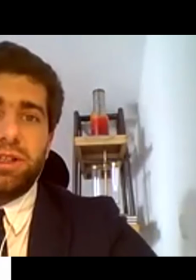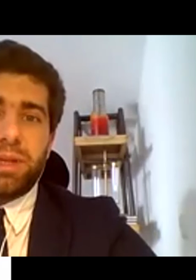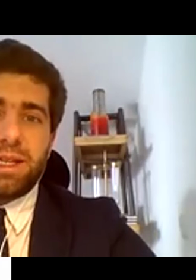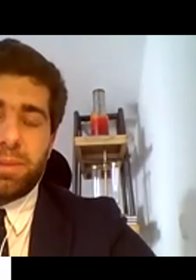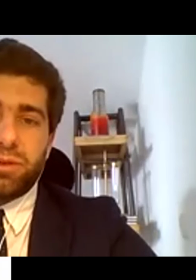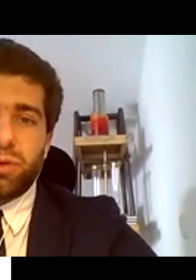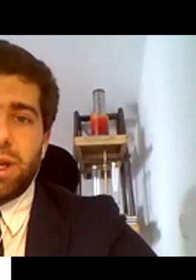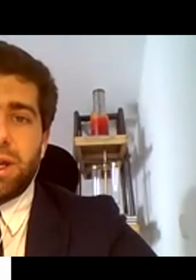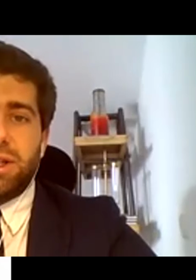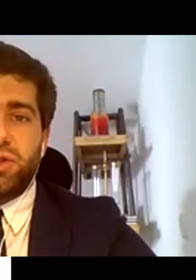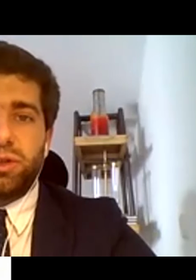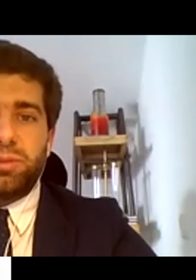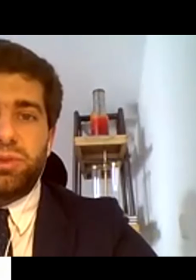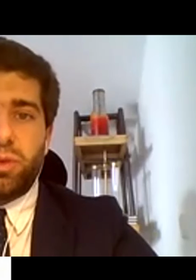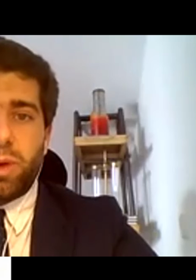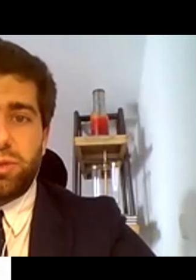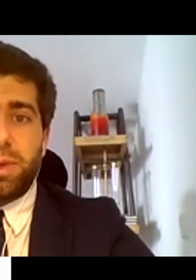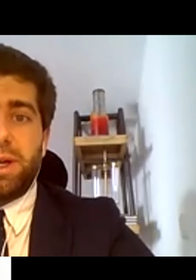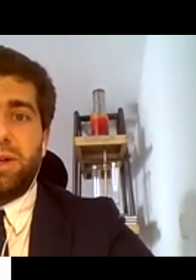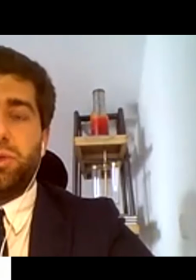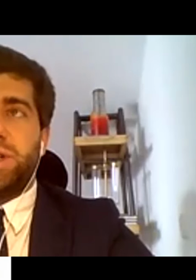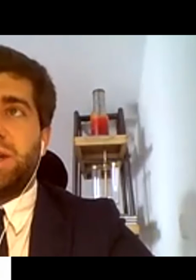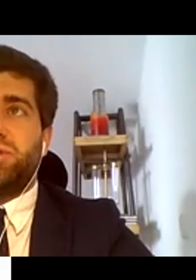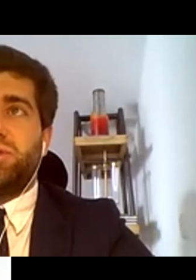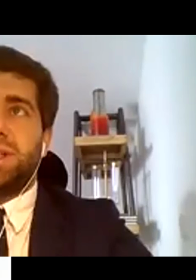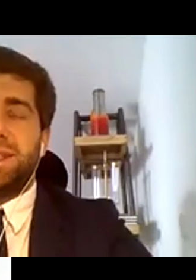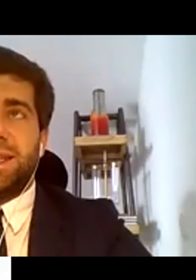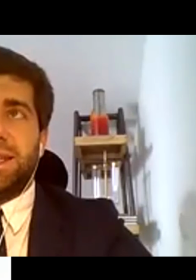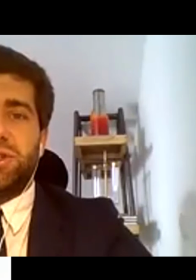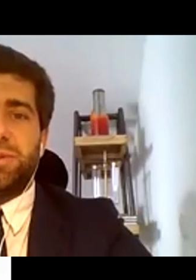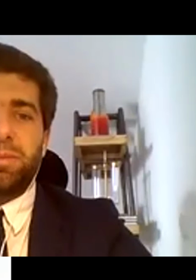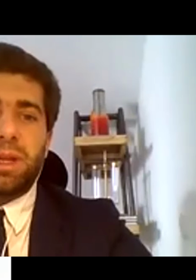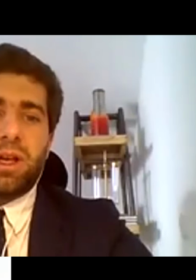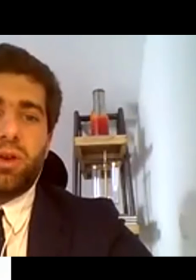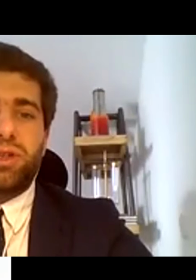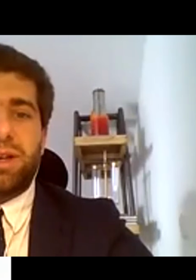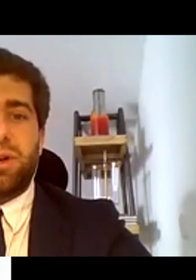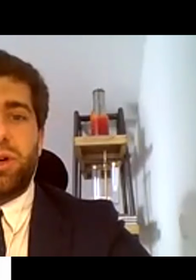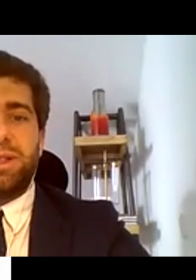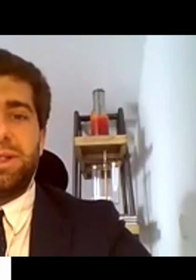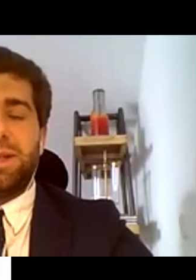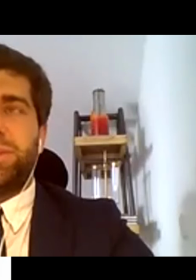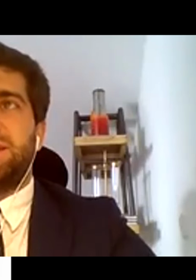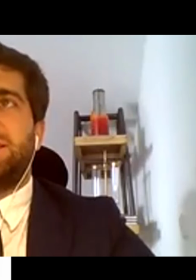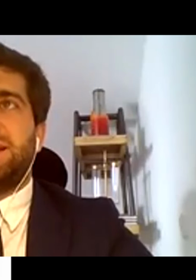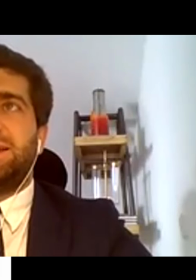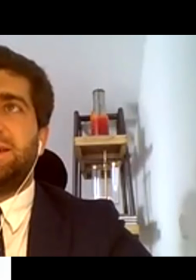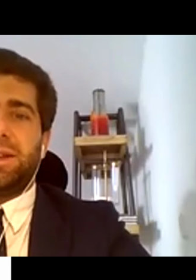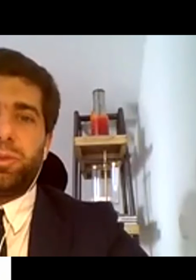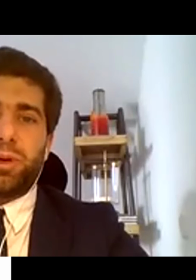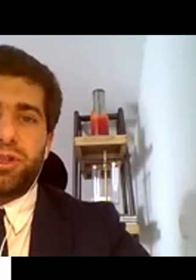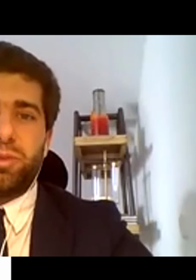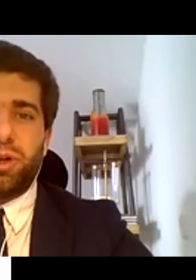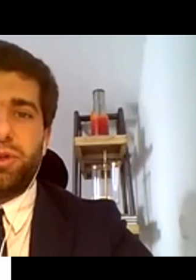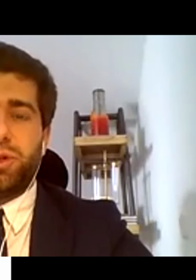ciclo de planeamento destes últimos 5 anos para os anos seguintes. Gostava agora de apresentar